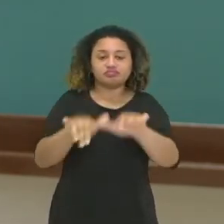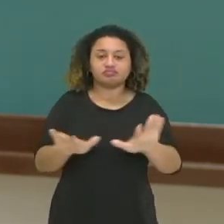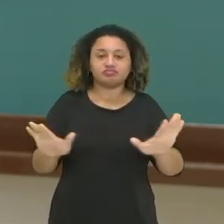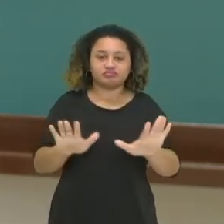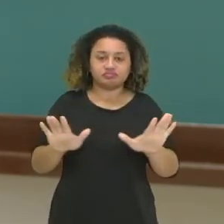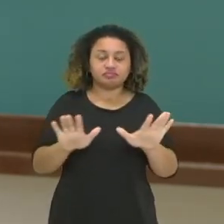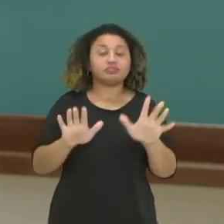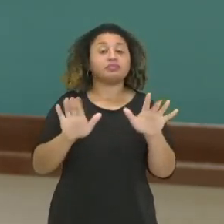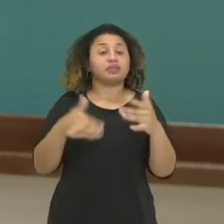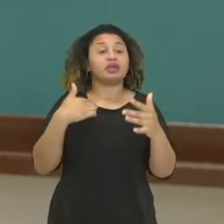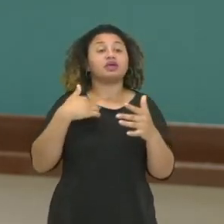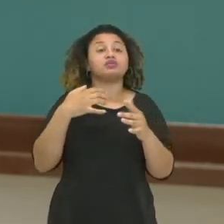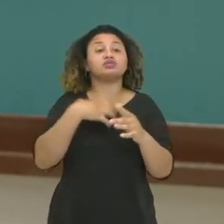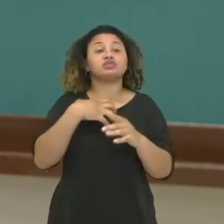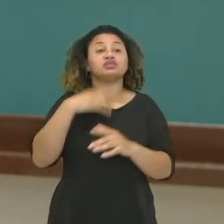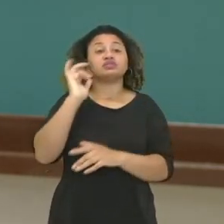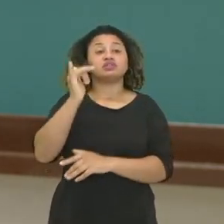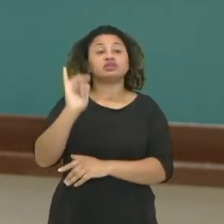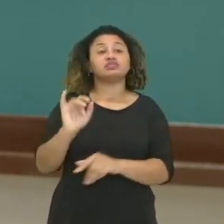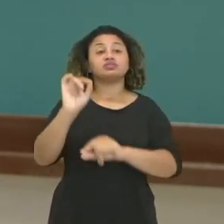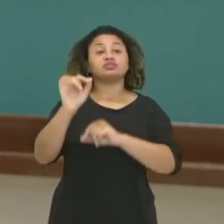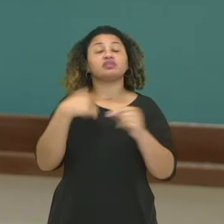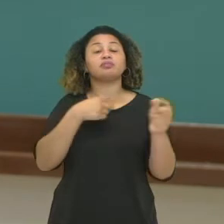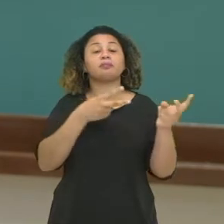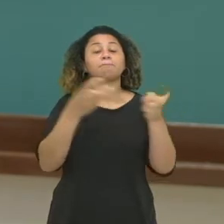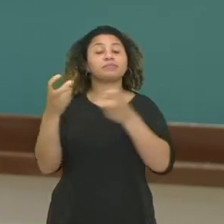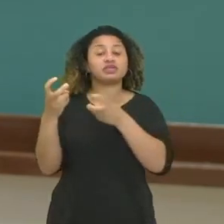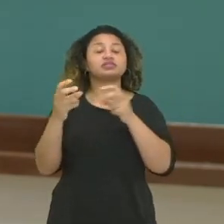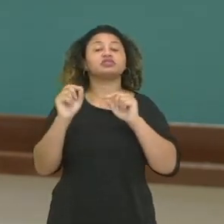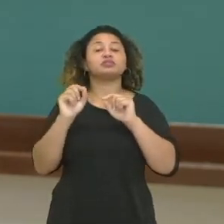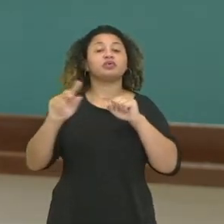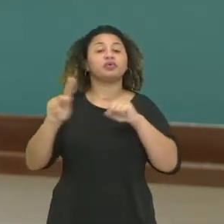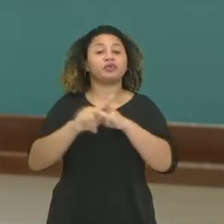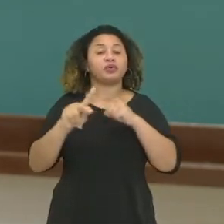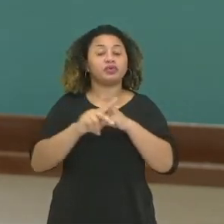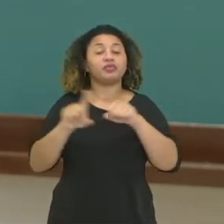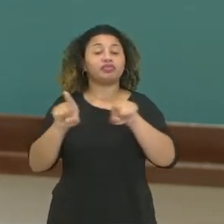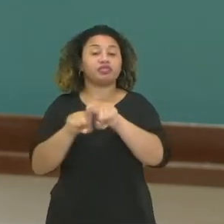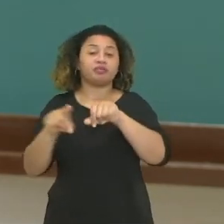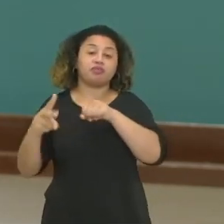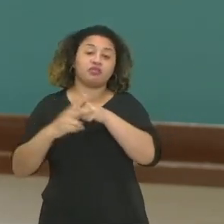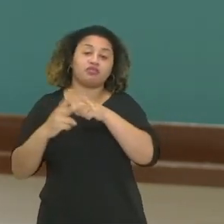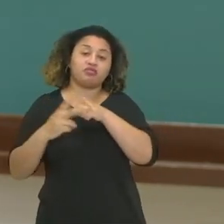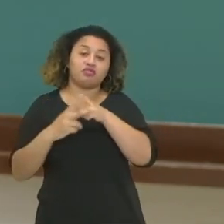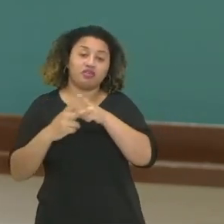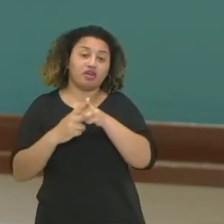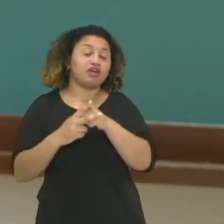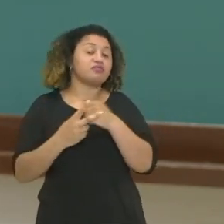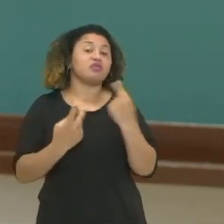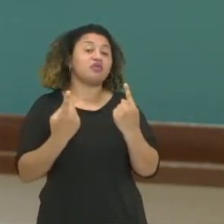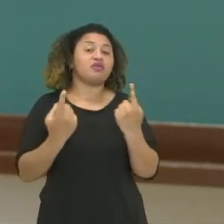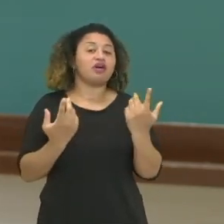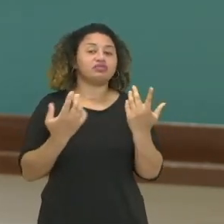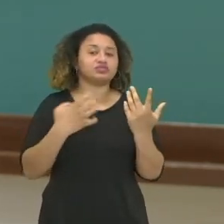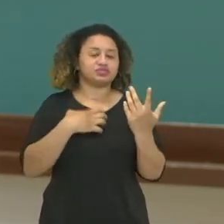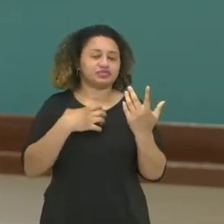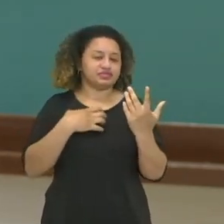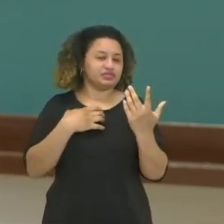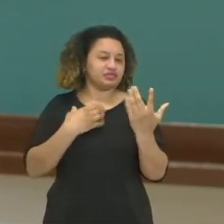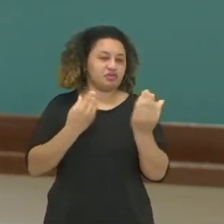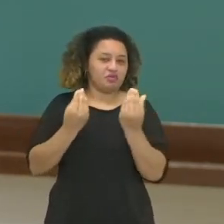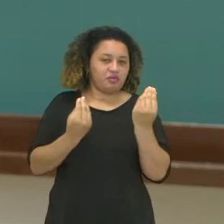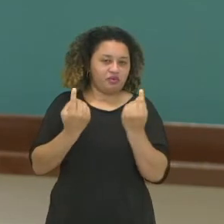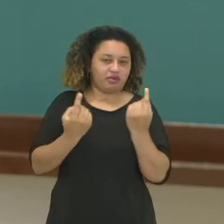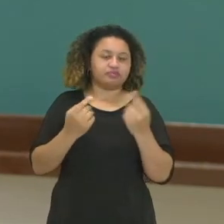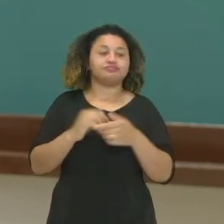foco narrativo, uma dica, ó, é perceber os pronomes e os verbos em que pessoas estão. Então, essa é a